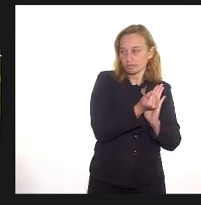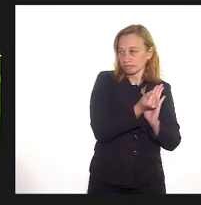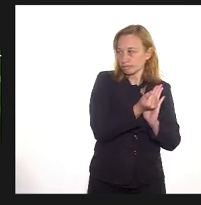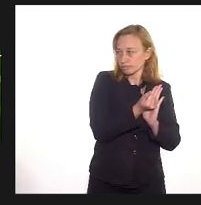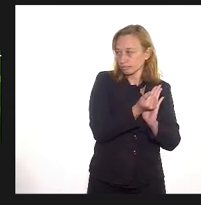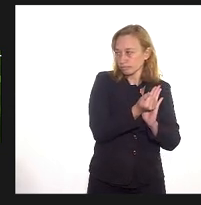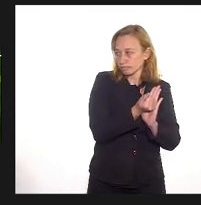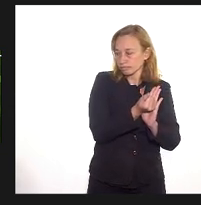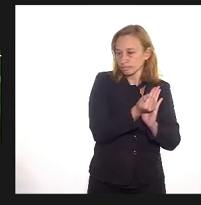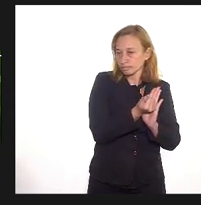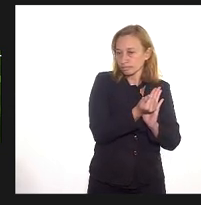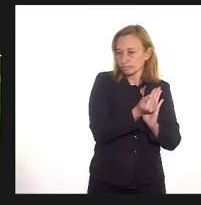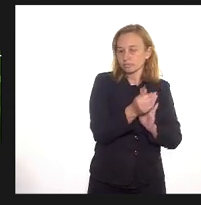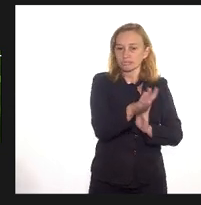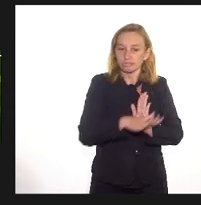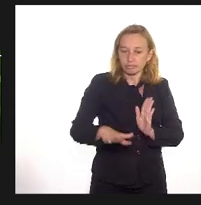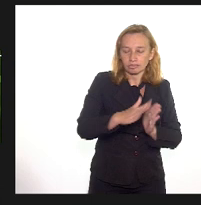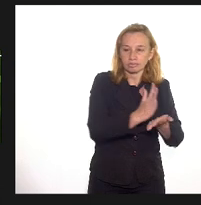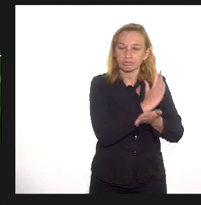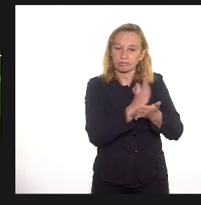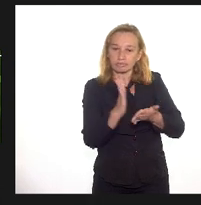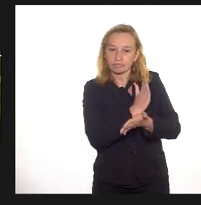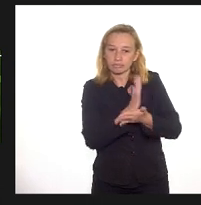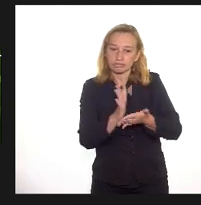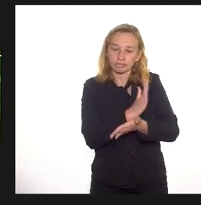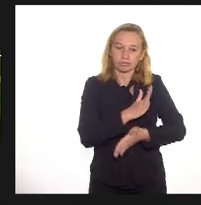feitas, definidas por algumas áreas